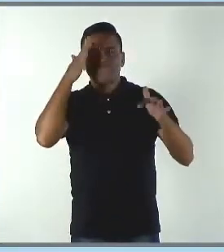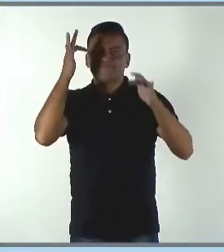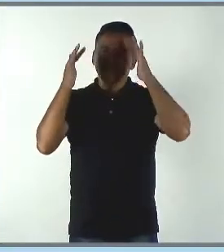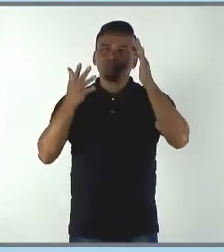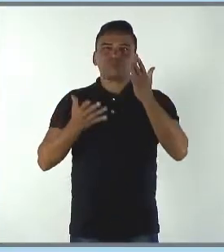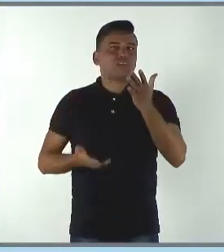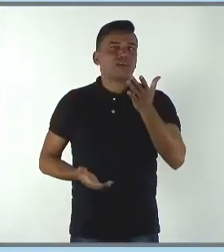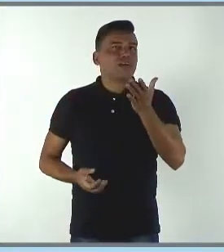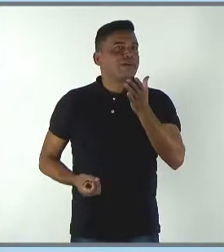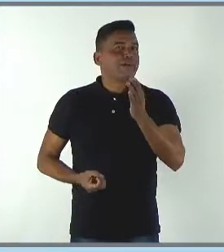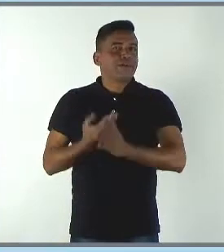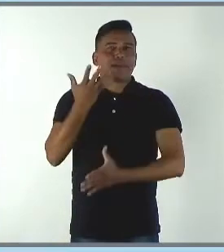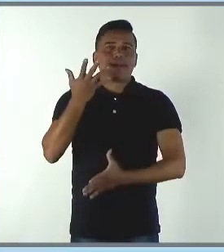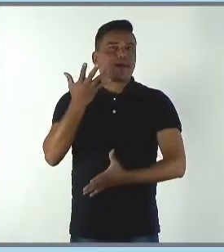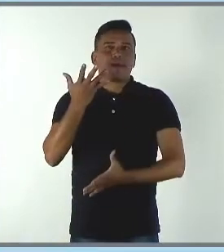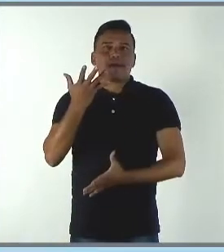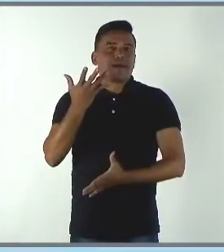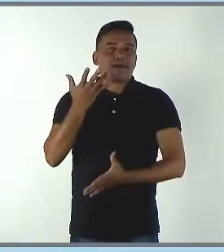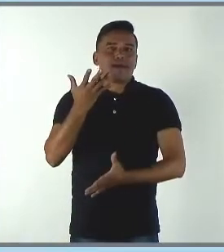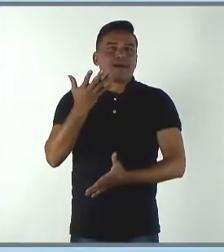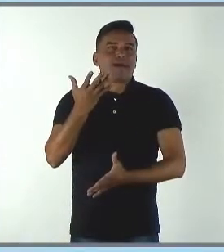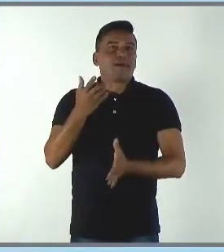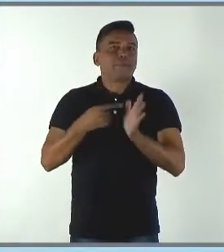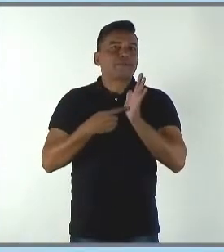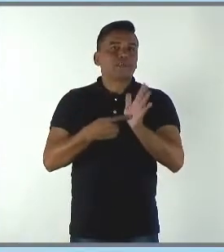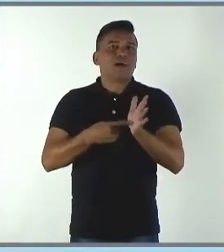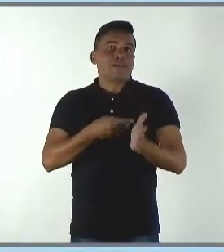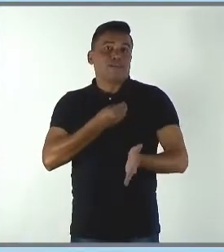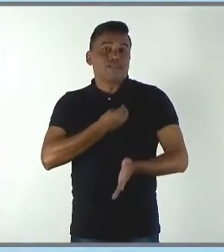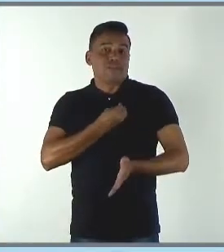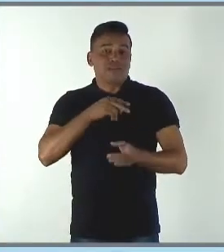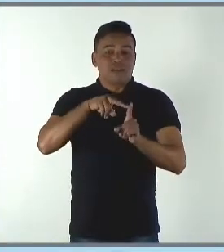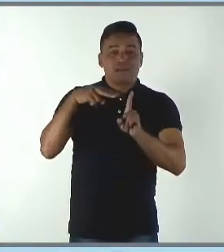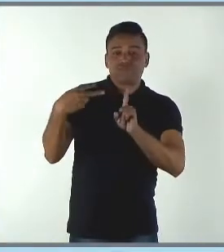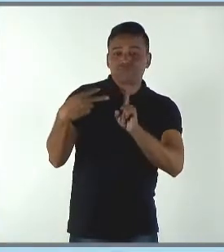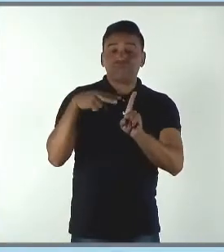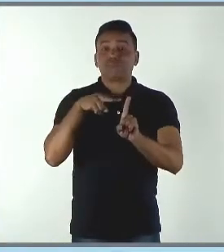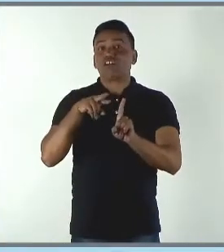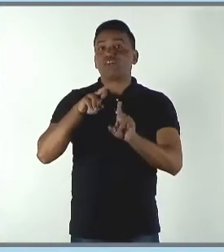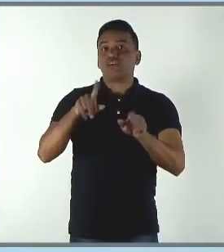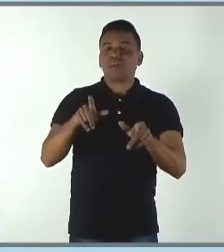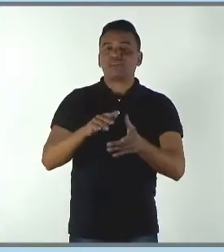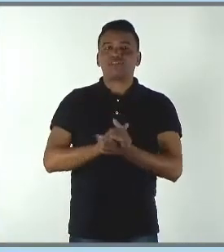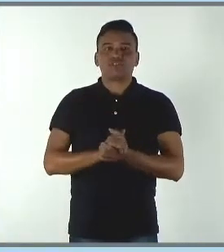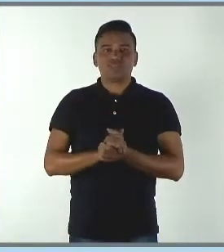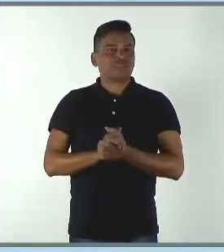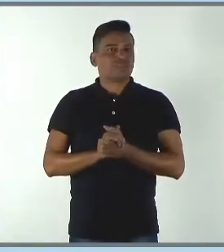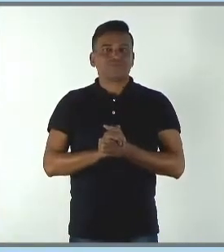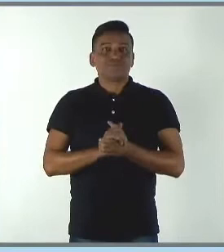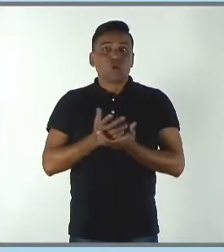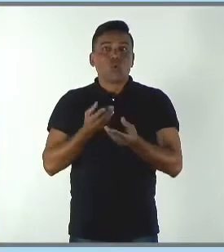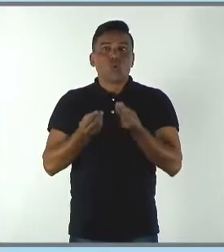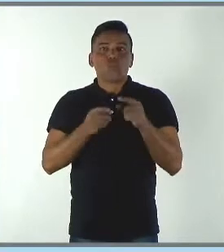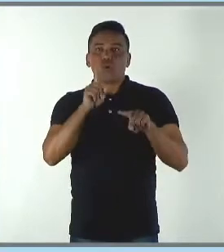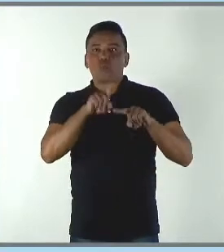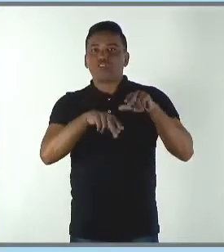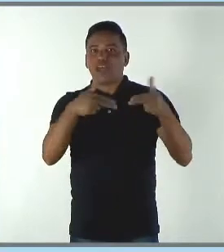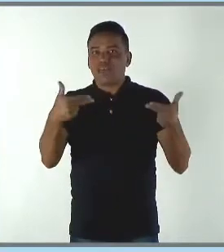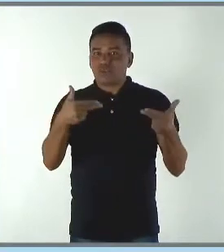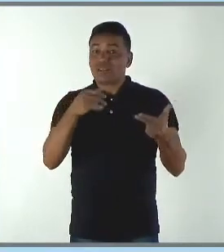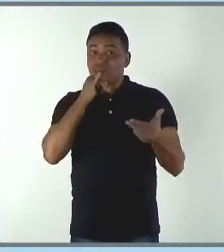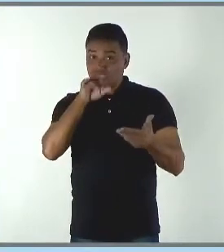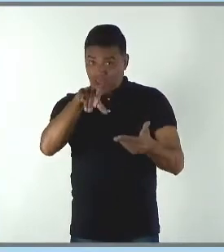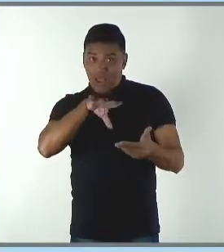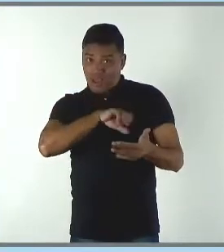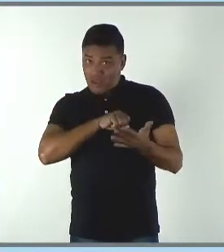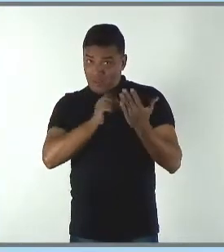realidades diferentes, envolve toda a relação afetiva que nós criamos em torno de um objeto. Quem é amante de livros aí sabe muito